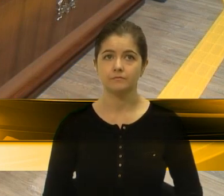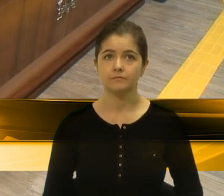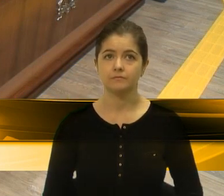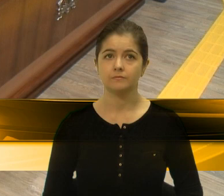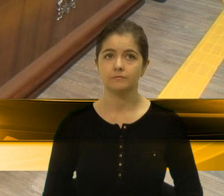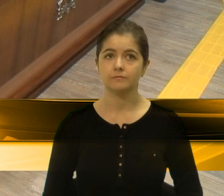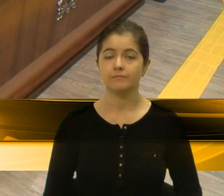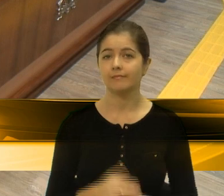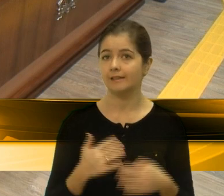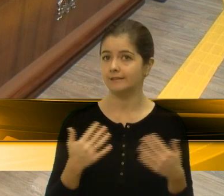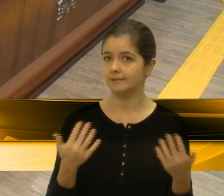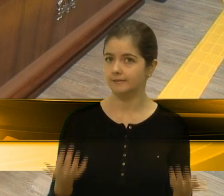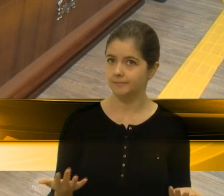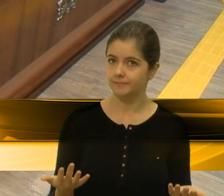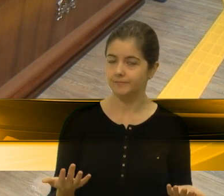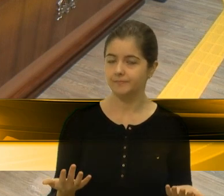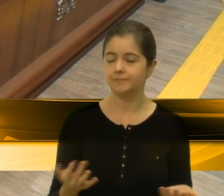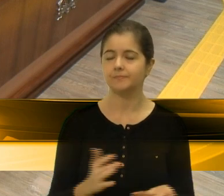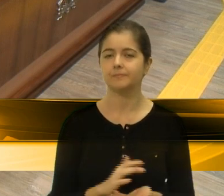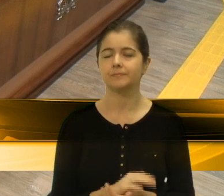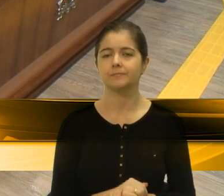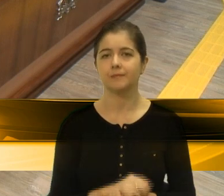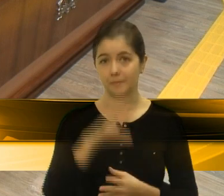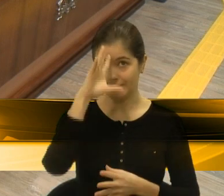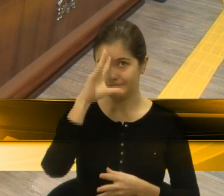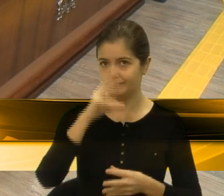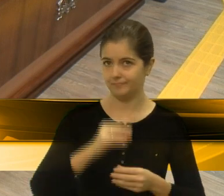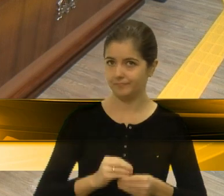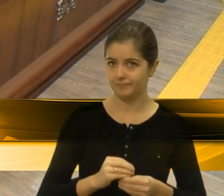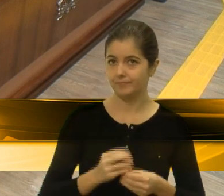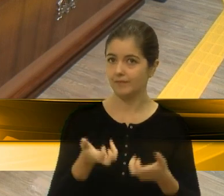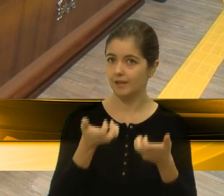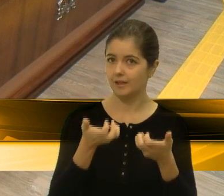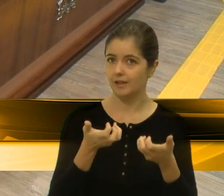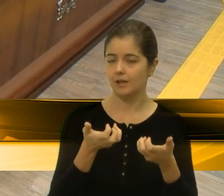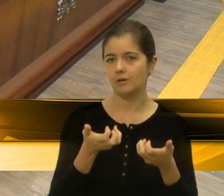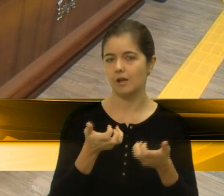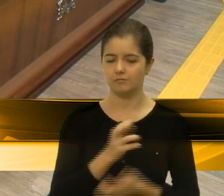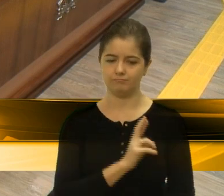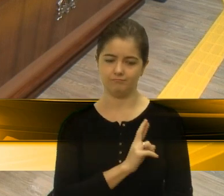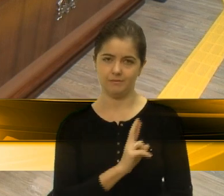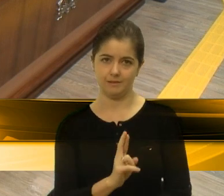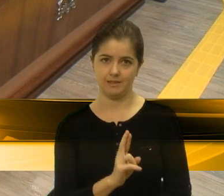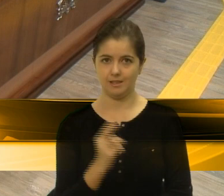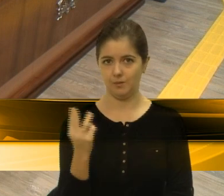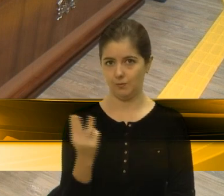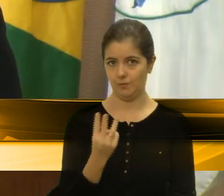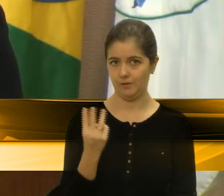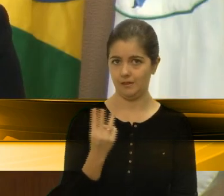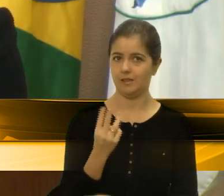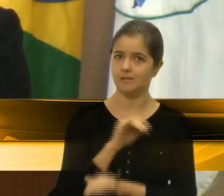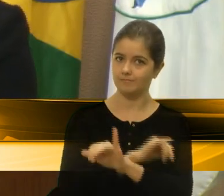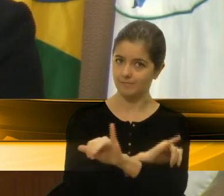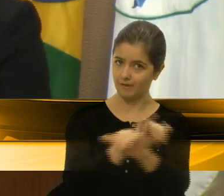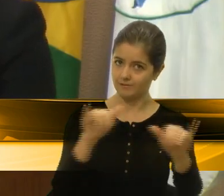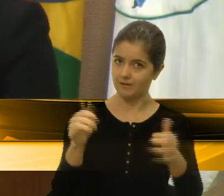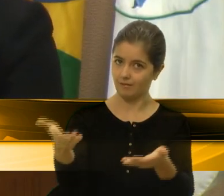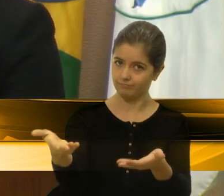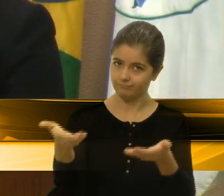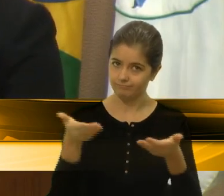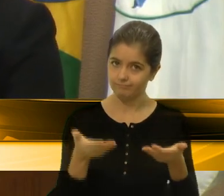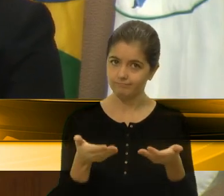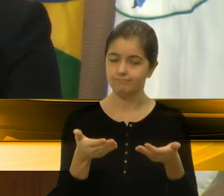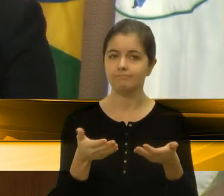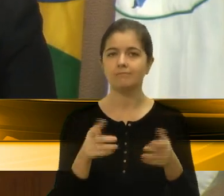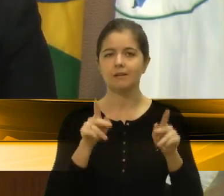E, para finalizar, então, eu só gostaria, em nome das minhas colegas aqui do diretório também, de reforçar esse convite para quem estiver